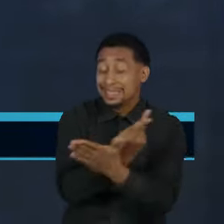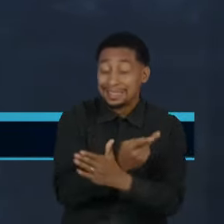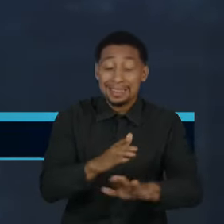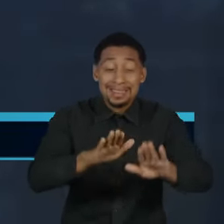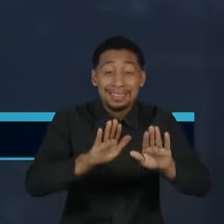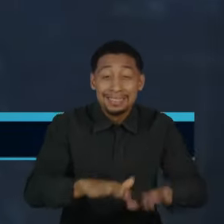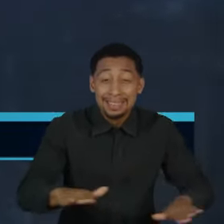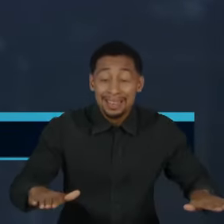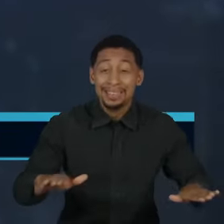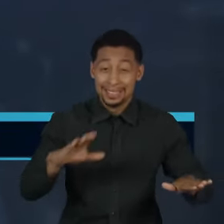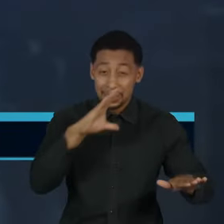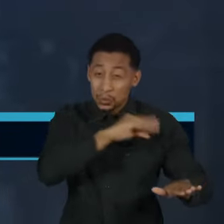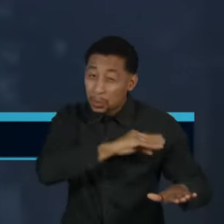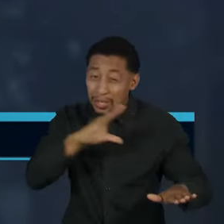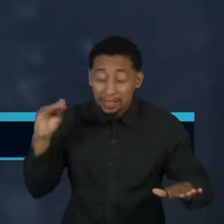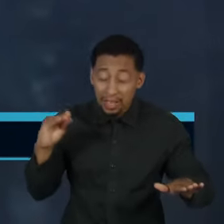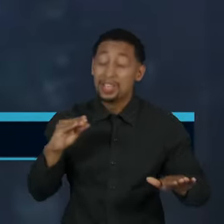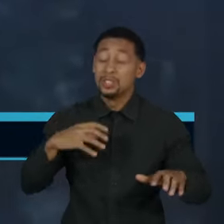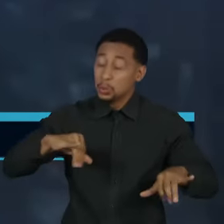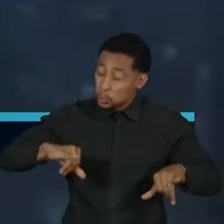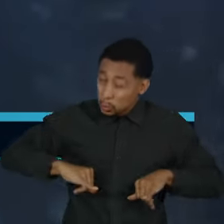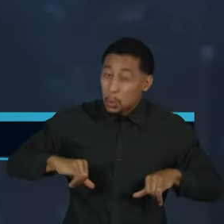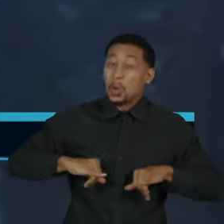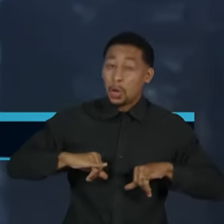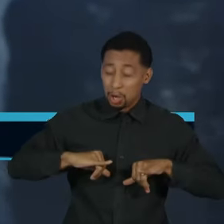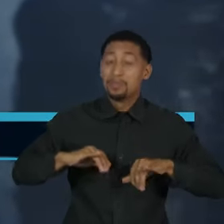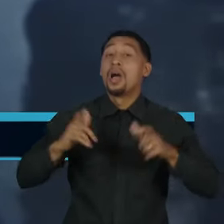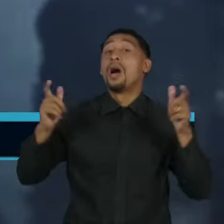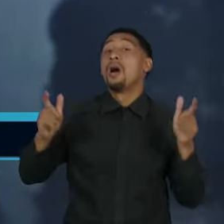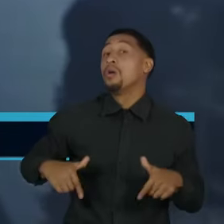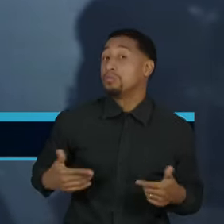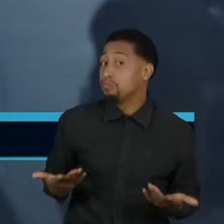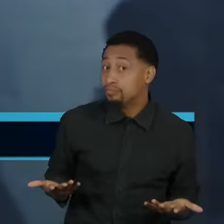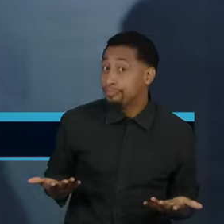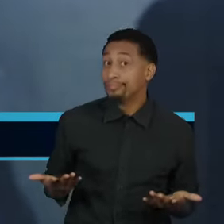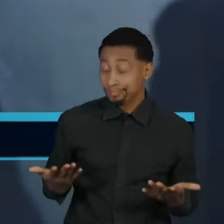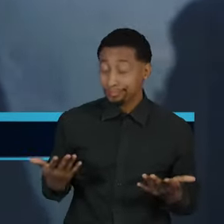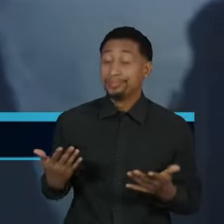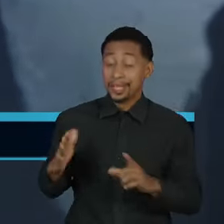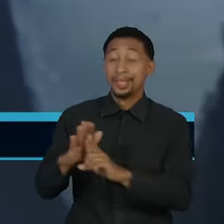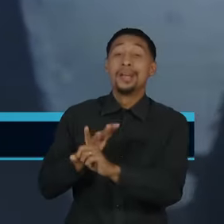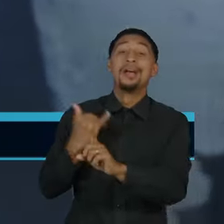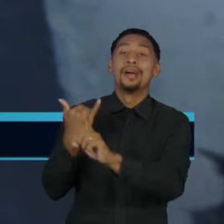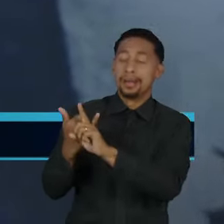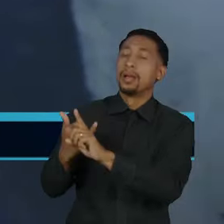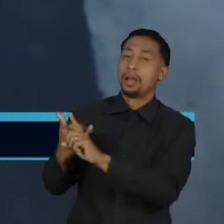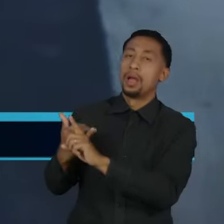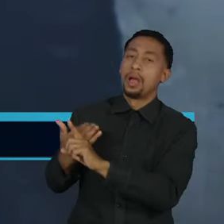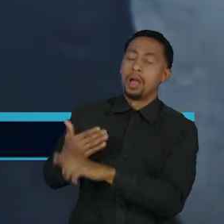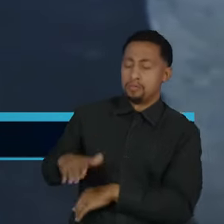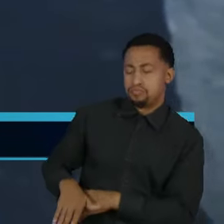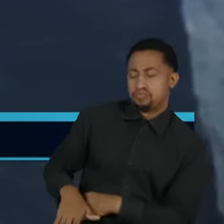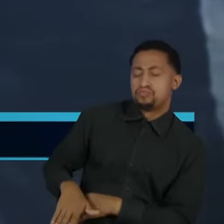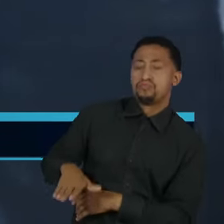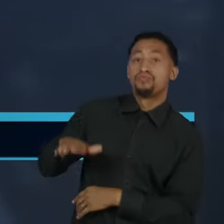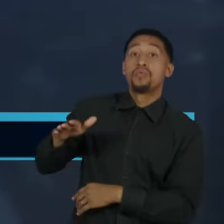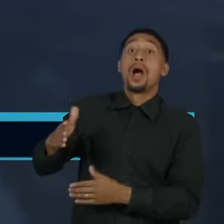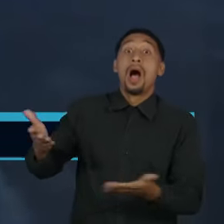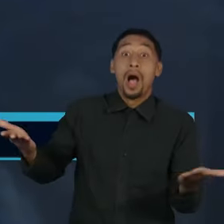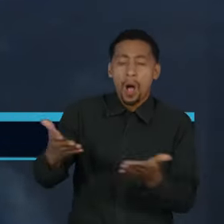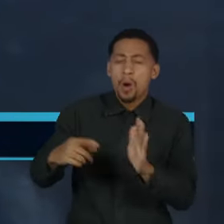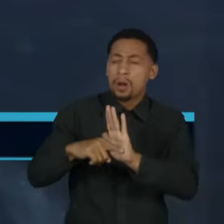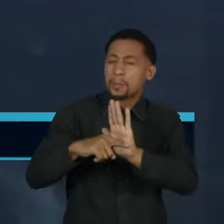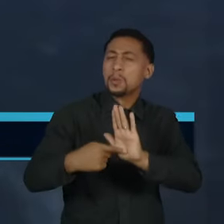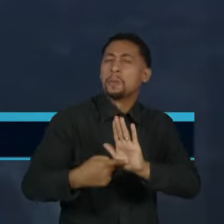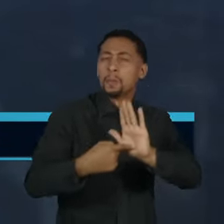os reflexos desse tipo de assédio podem aparecer ao longo de toda a vida adulta. Um estudo da Organização Mundial da Saúde,